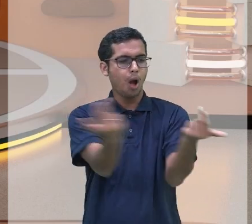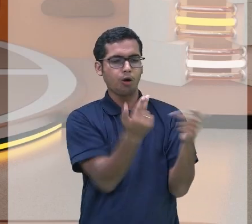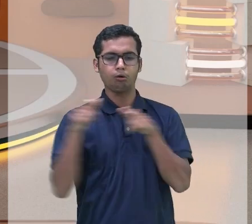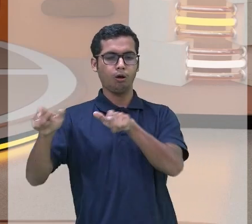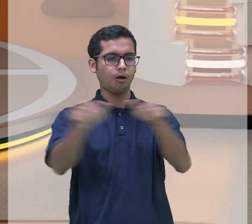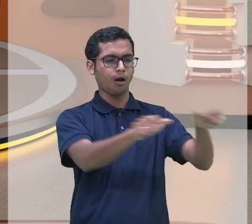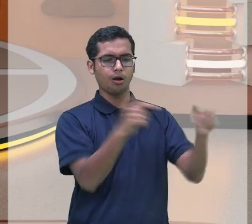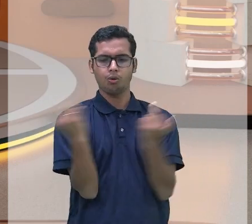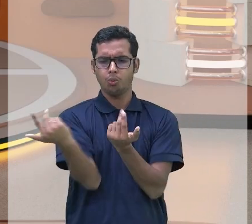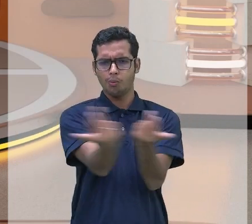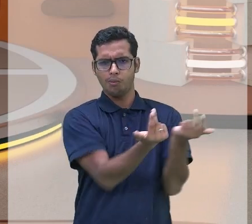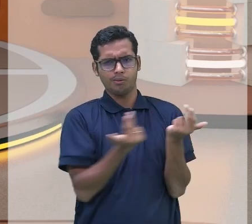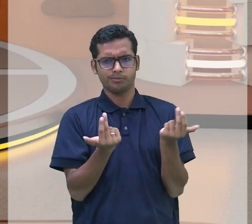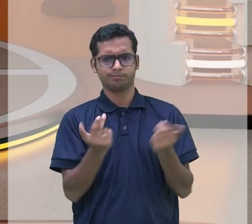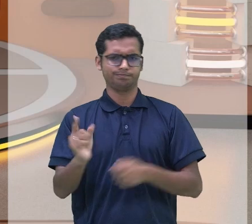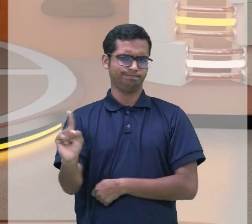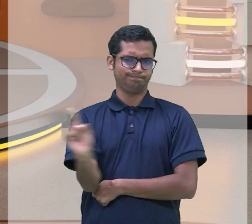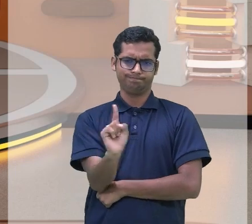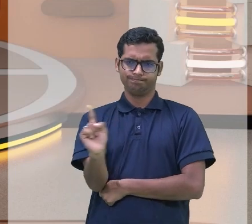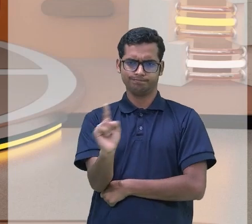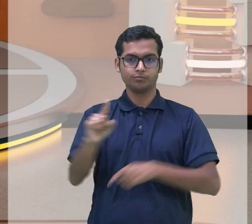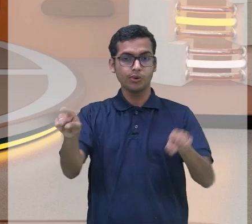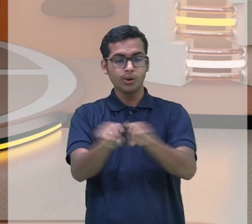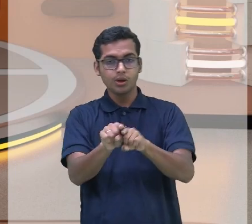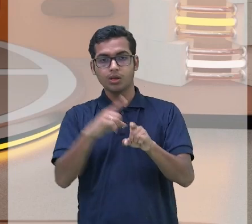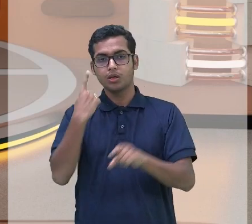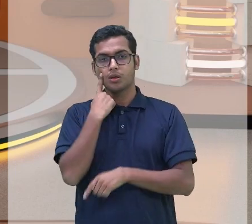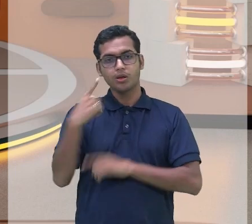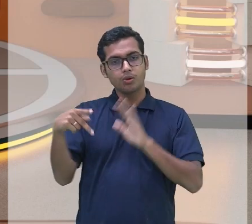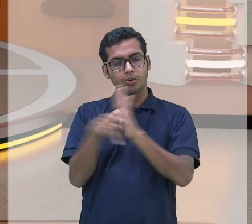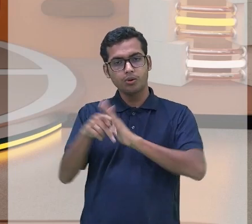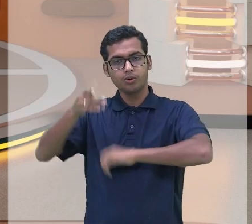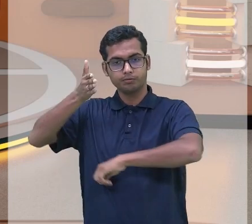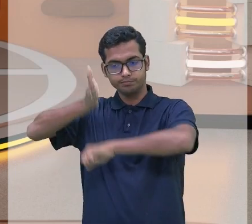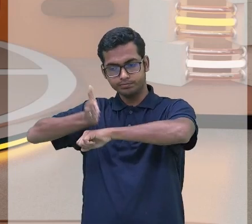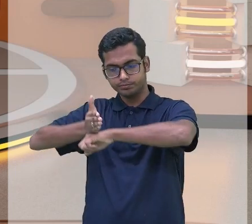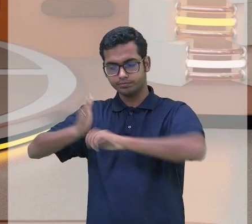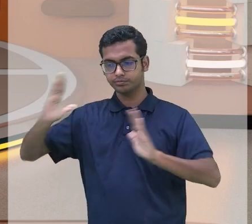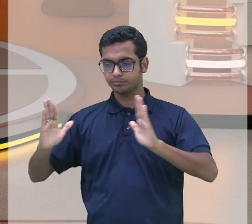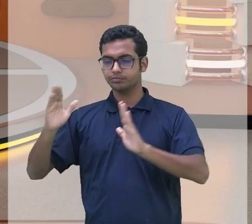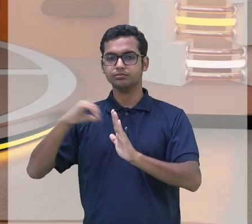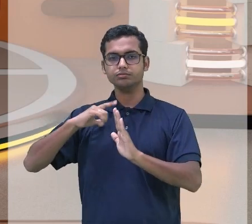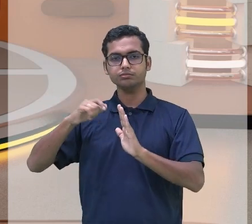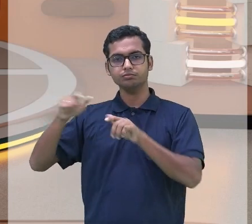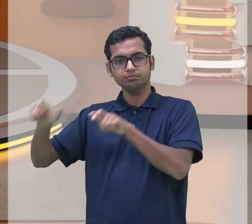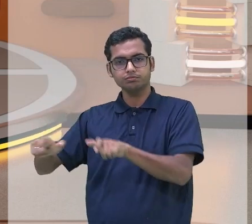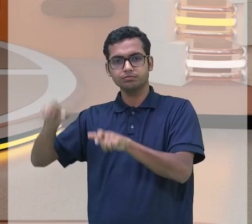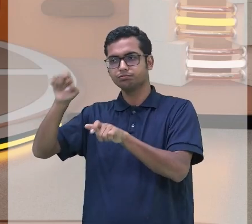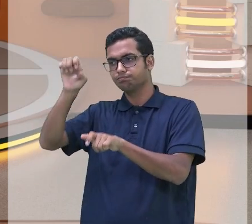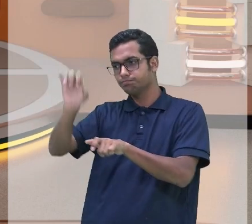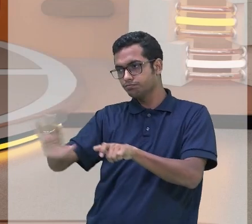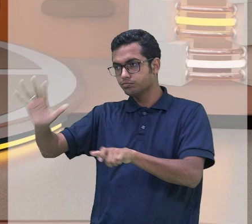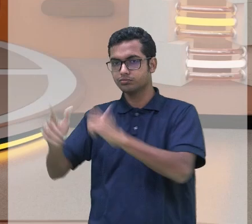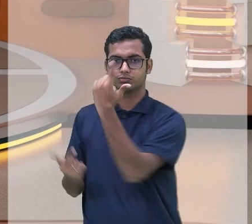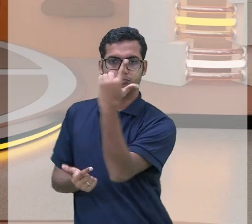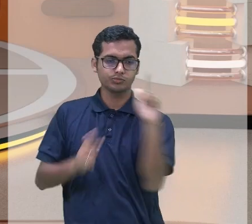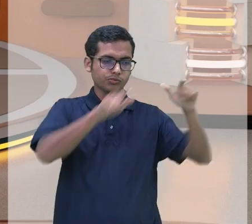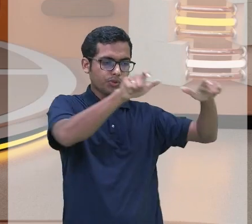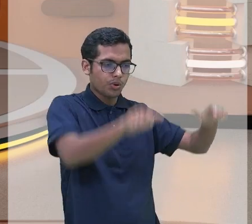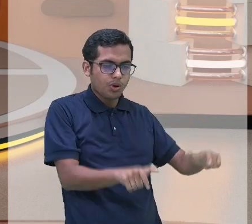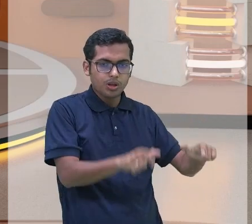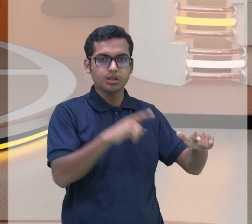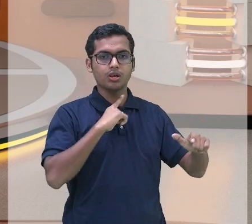estava passando pelo iluminismo, pelo antigo regime, em outras partes do mundo a gente estava vivenciando outros momentos